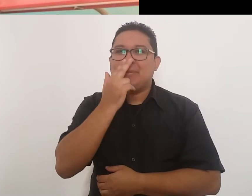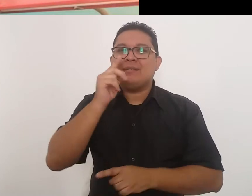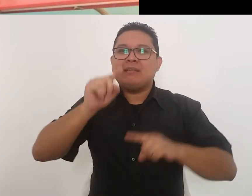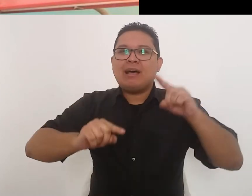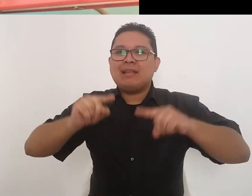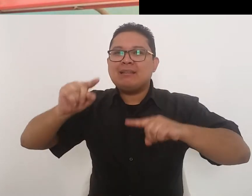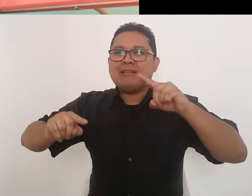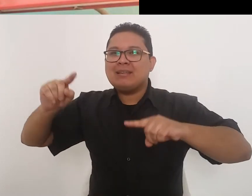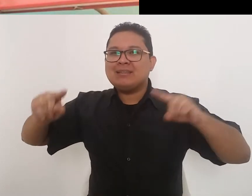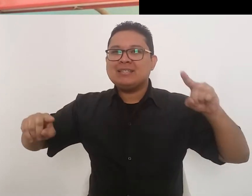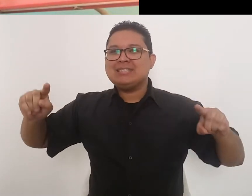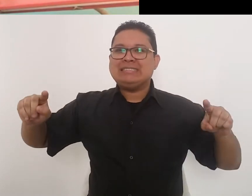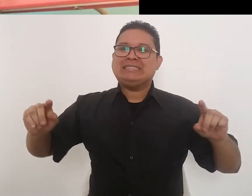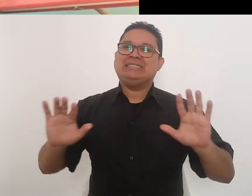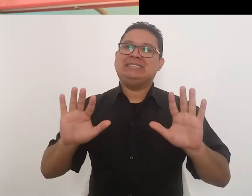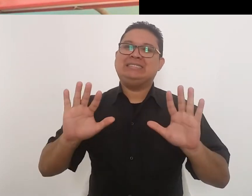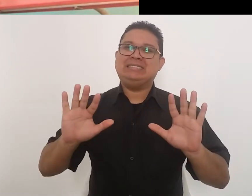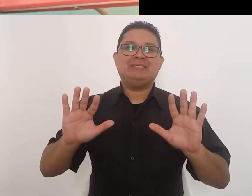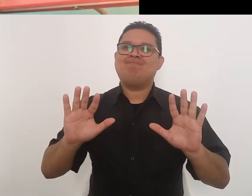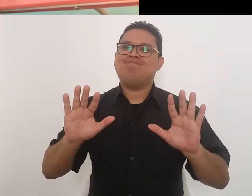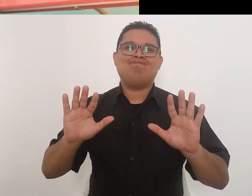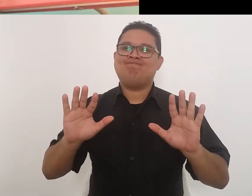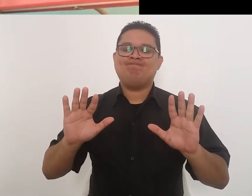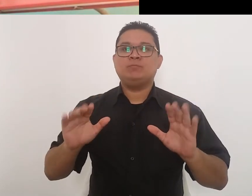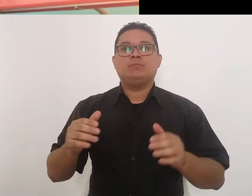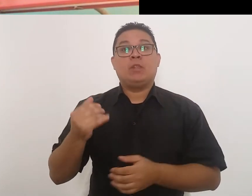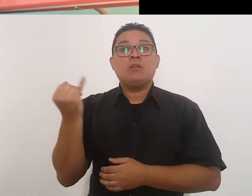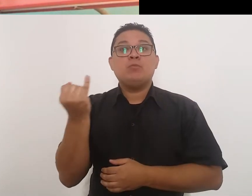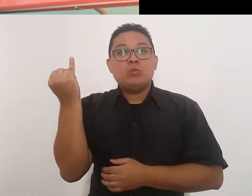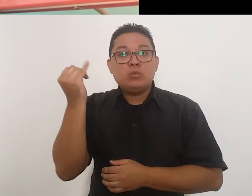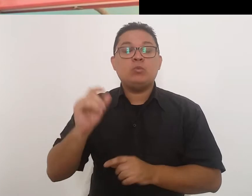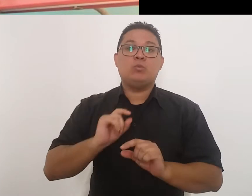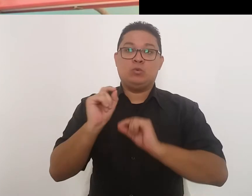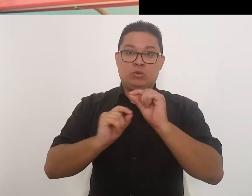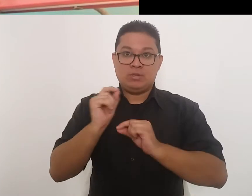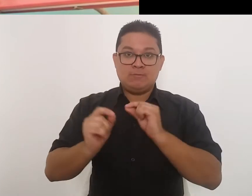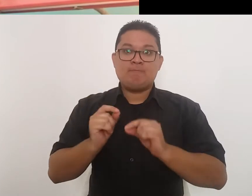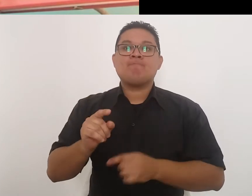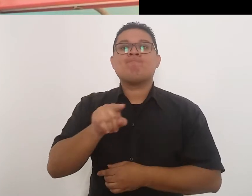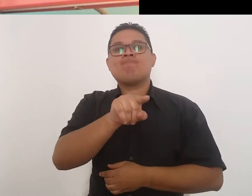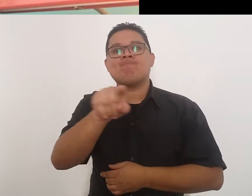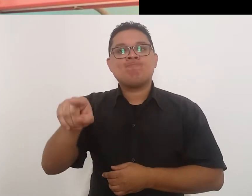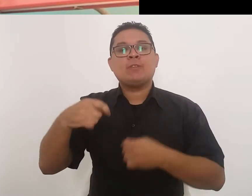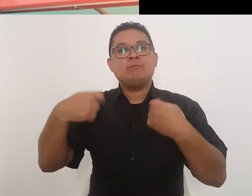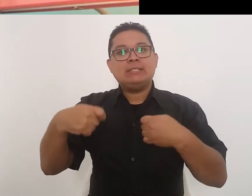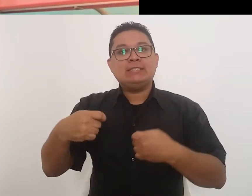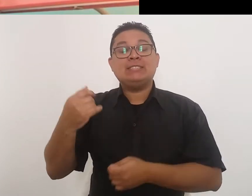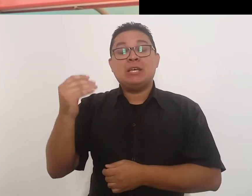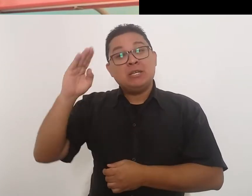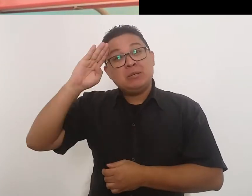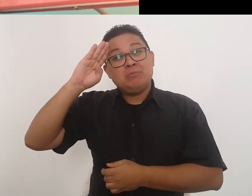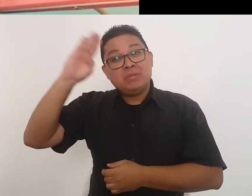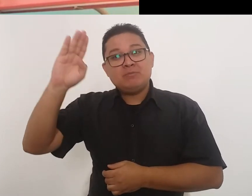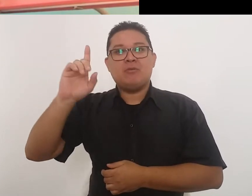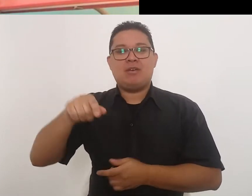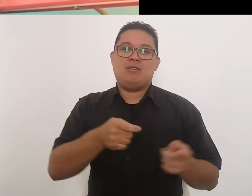algumas bibliografias sobre esse tema de estudo, mas em geral, o que se coloca é: vale mais a